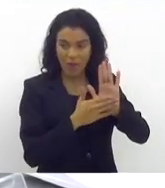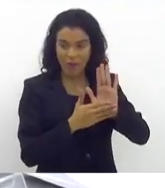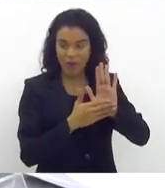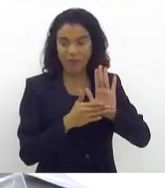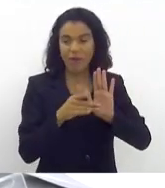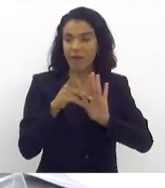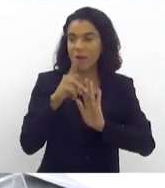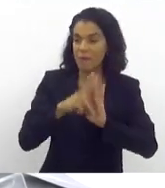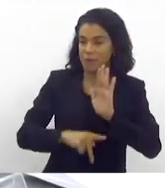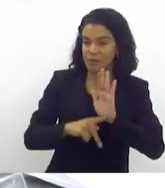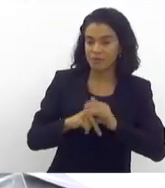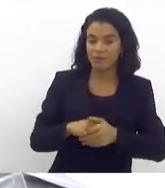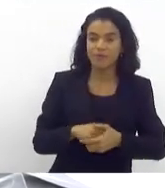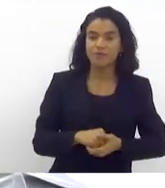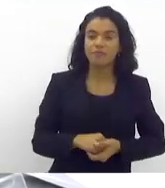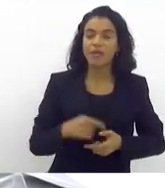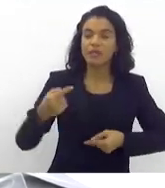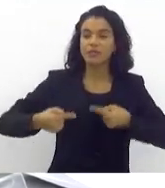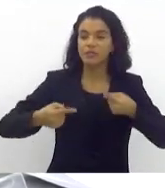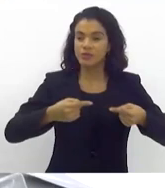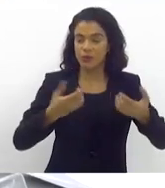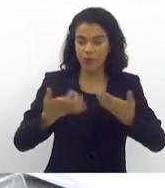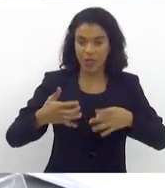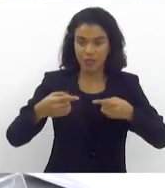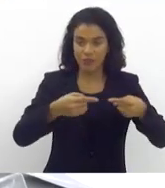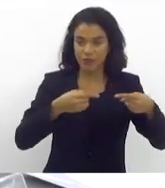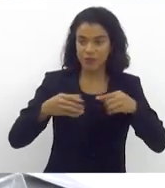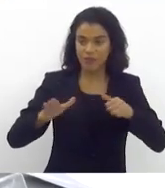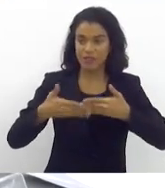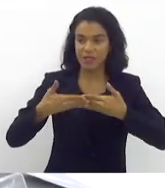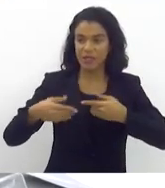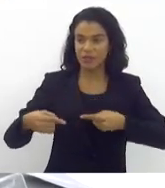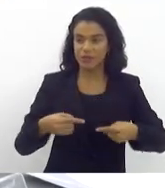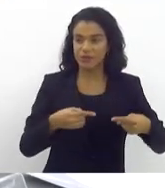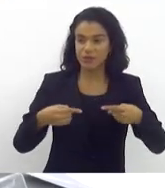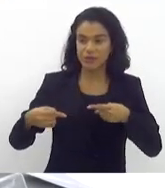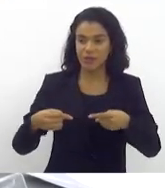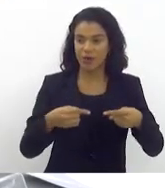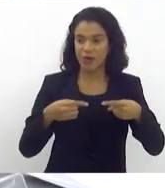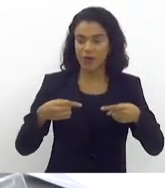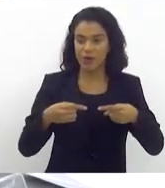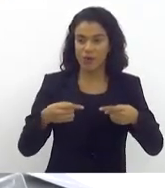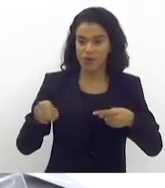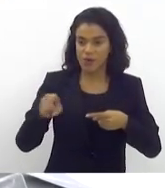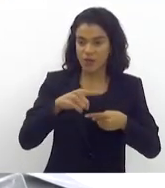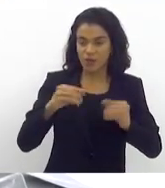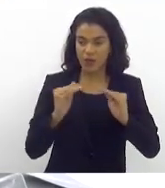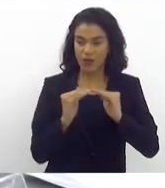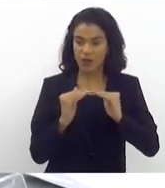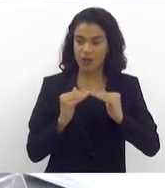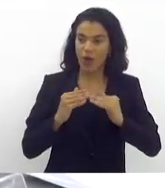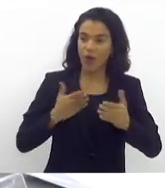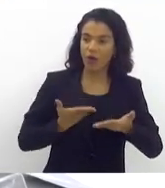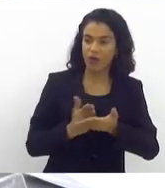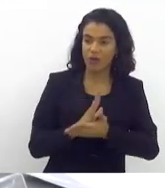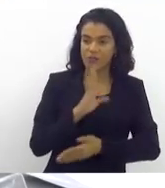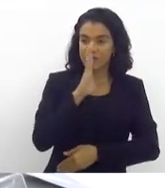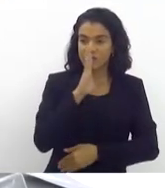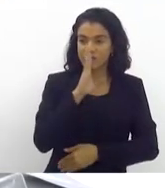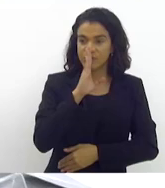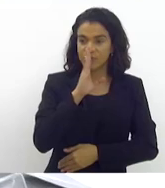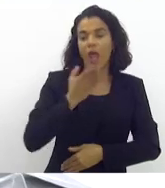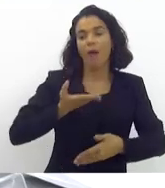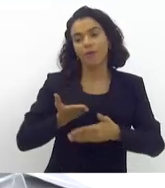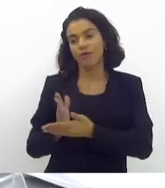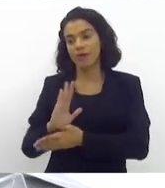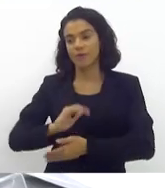impositivo. Em discussão. Não havendo quem queira discutir, encerrada a discussão. Senhores que em votação, senhores que aprovam, permaneçam como